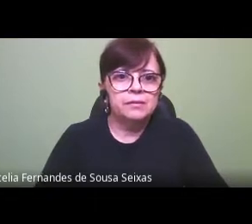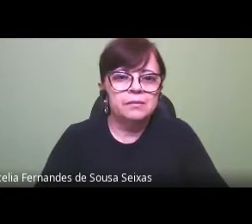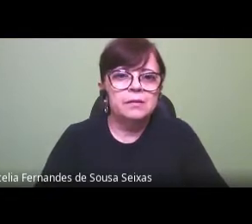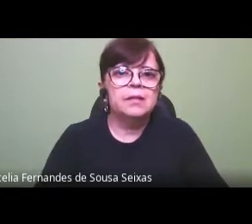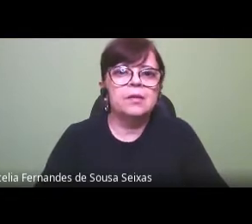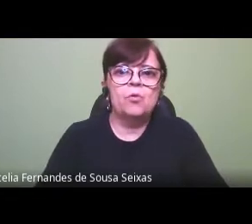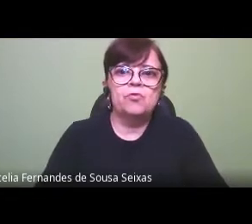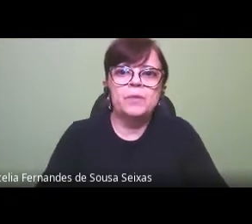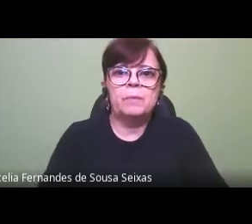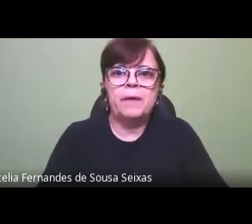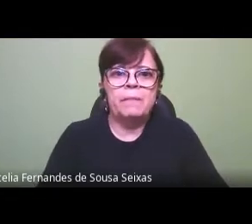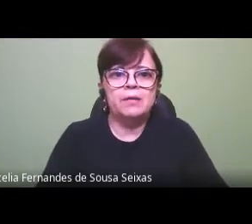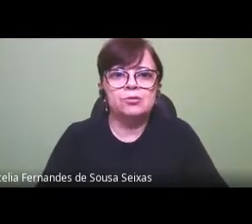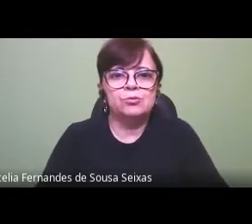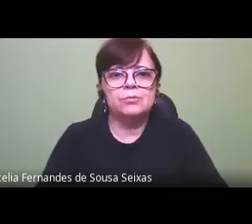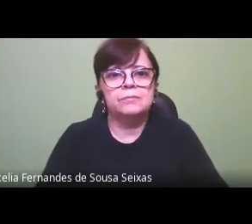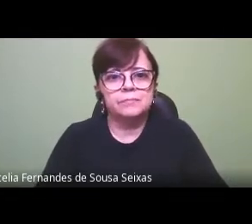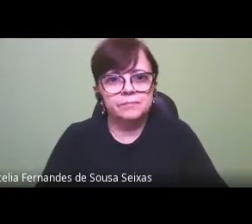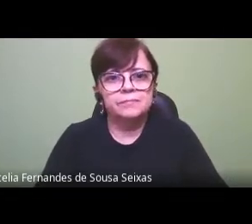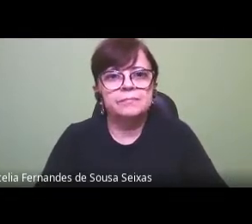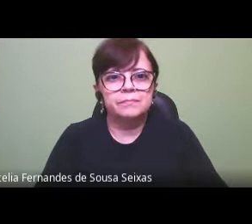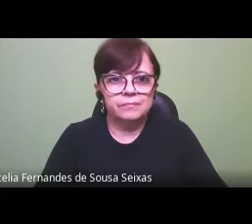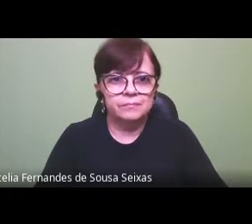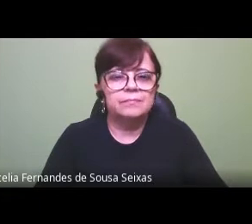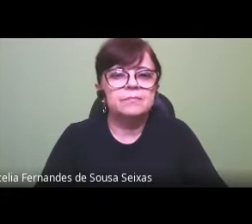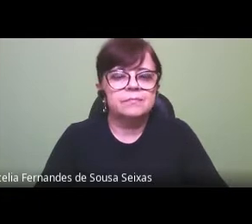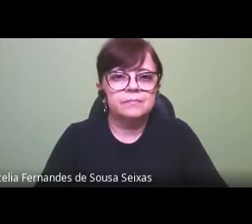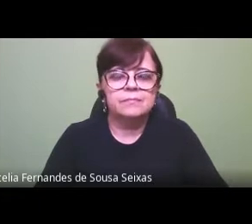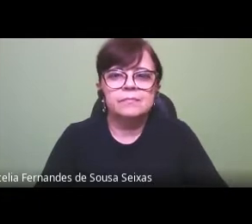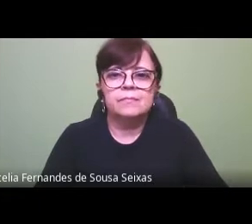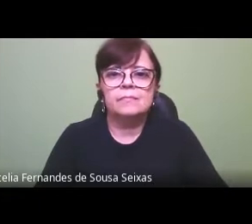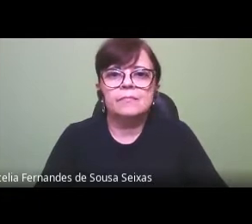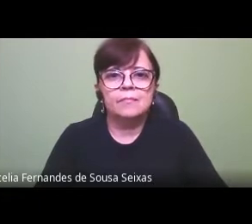Observa que o movimento é para baixo.